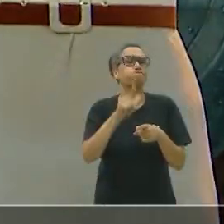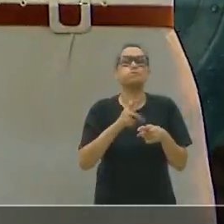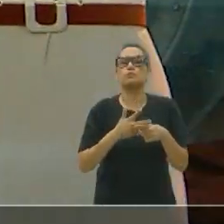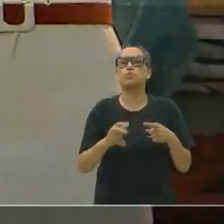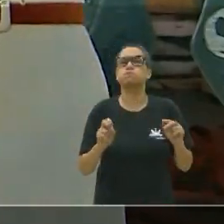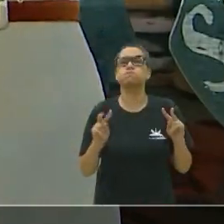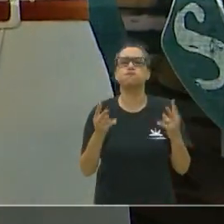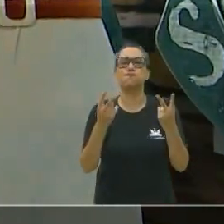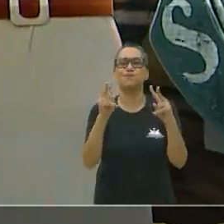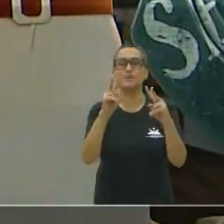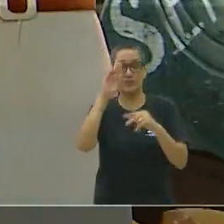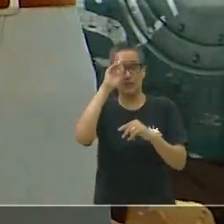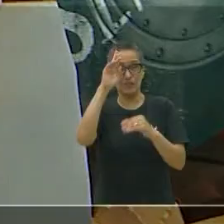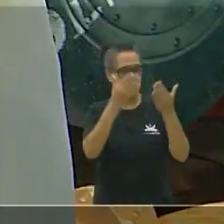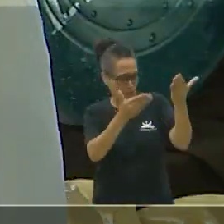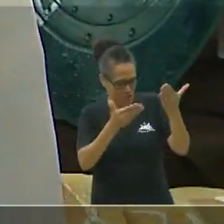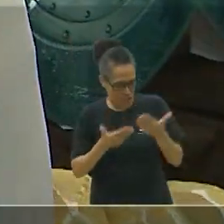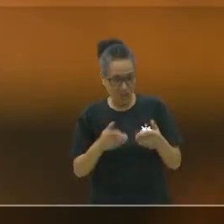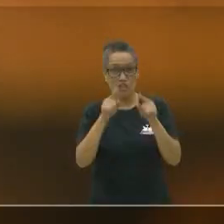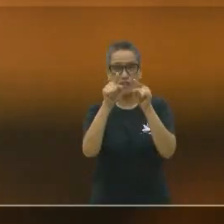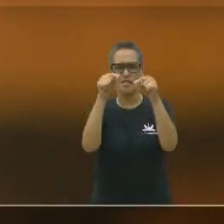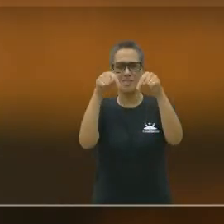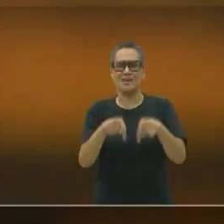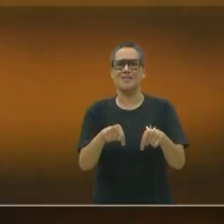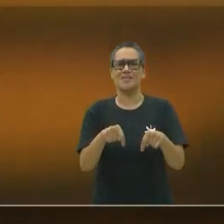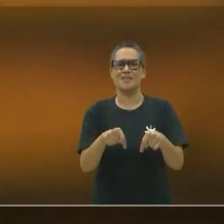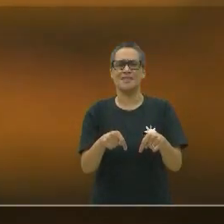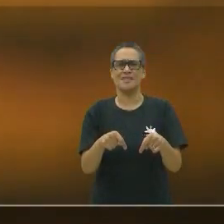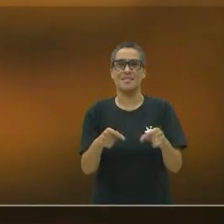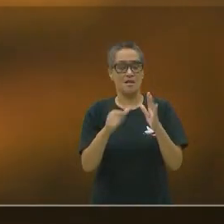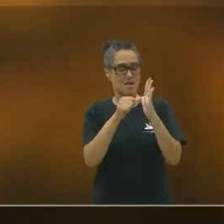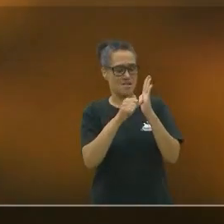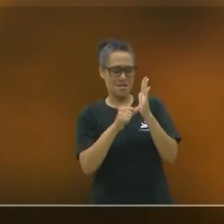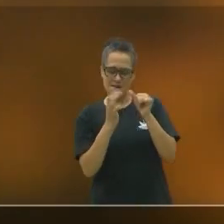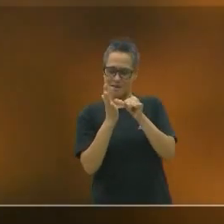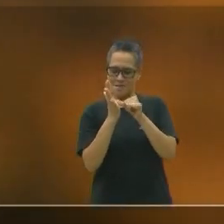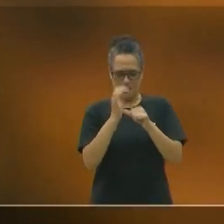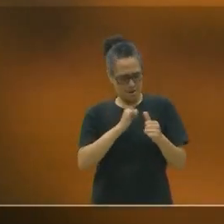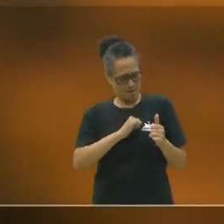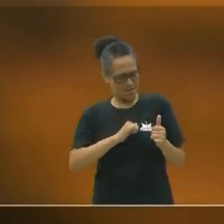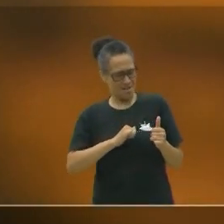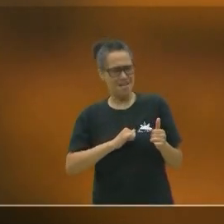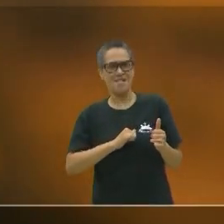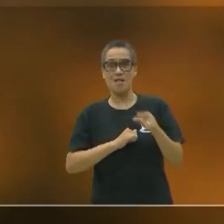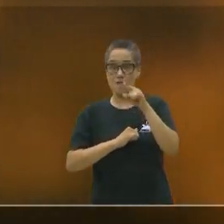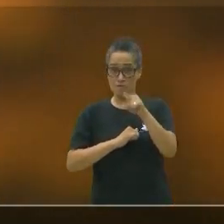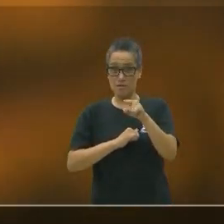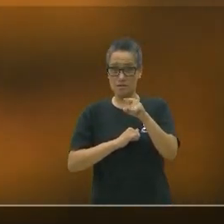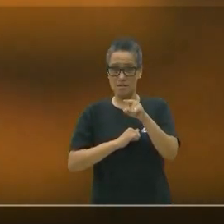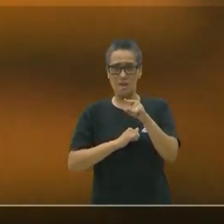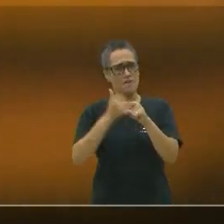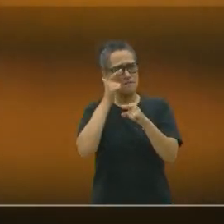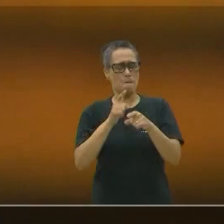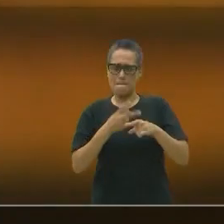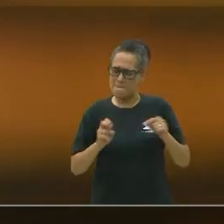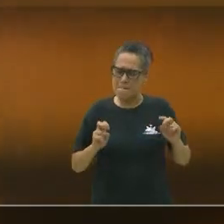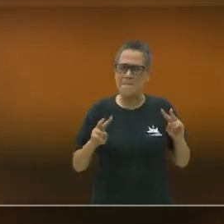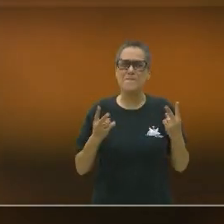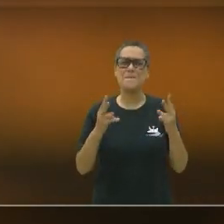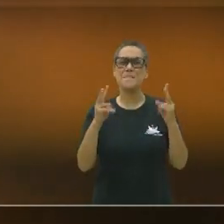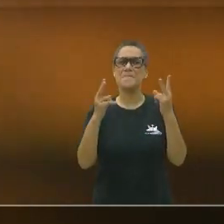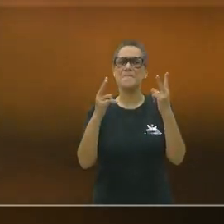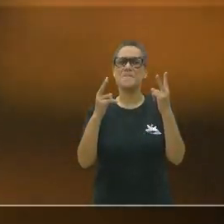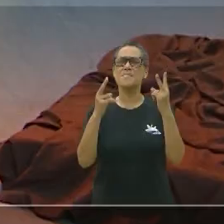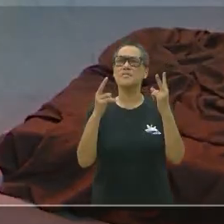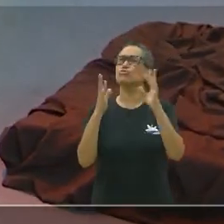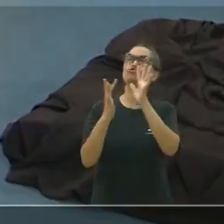te trouxe até aqui, e é nas chagas dele que você vem vencer. É na tua